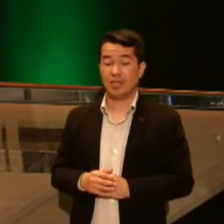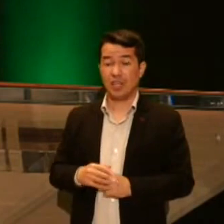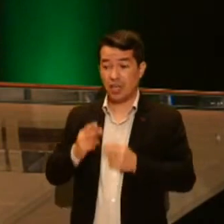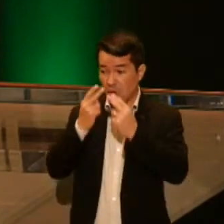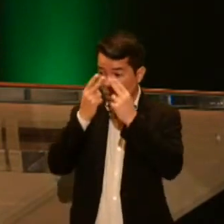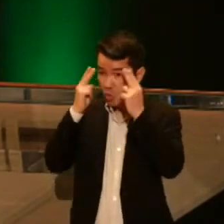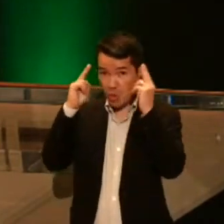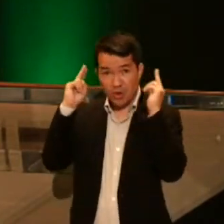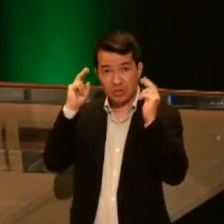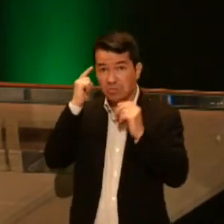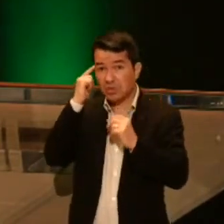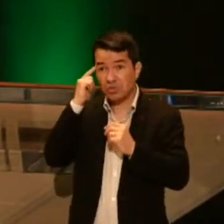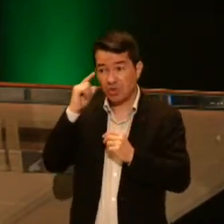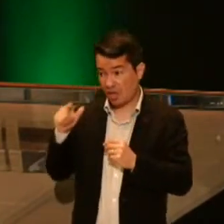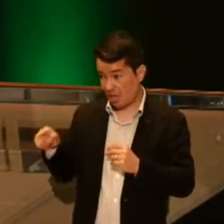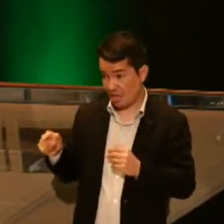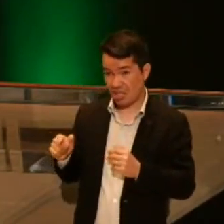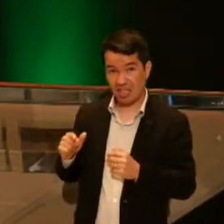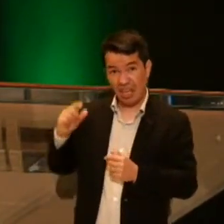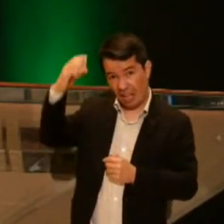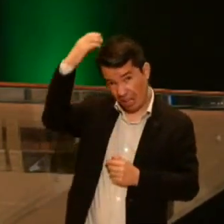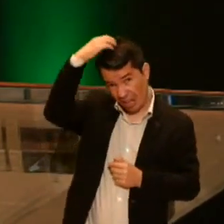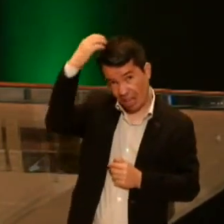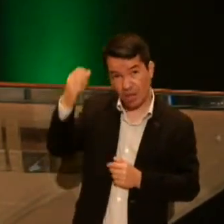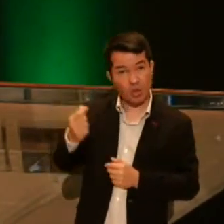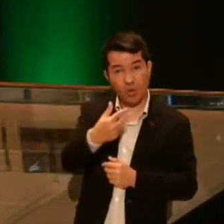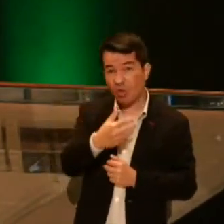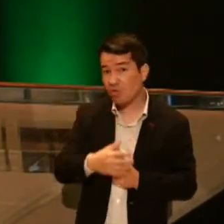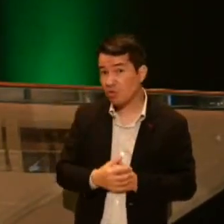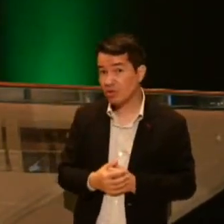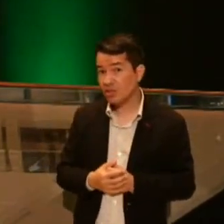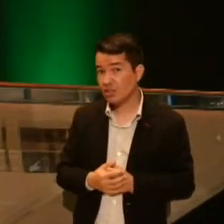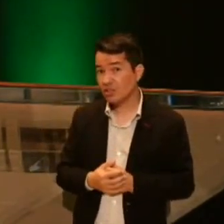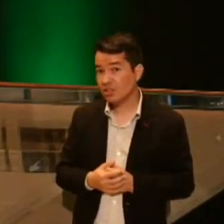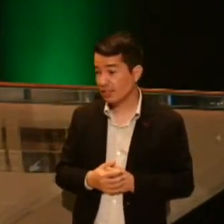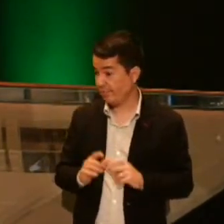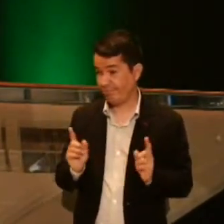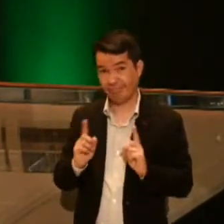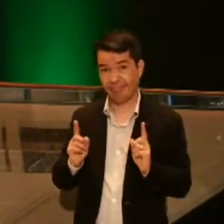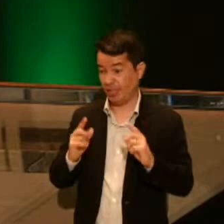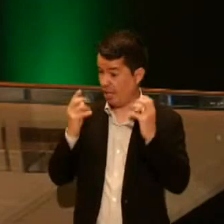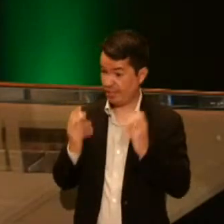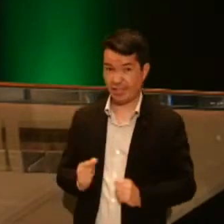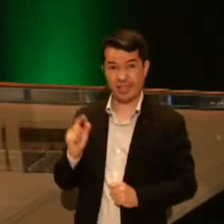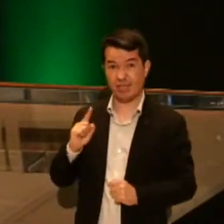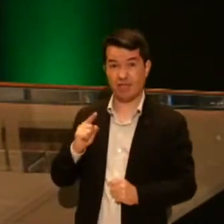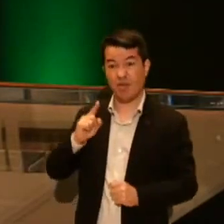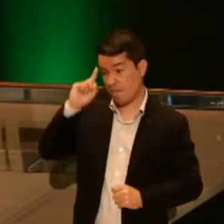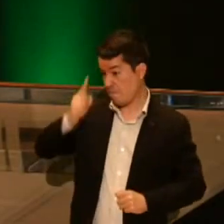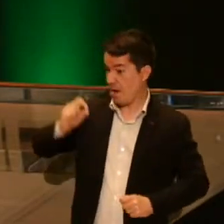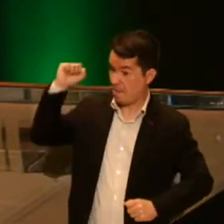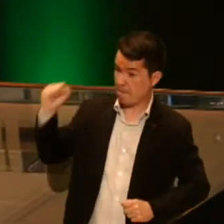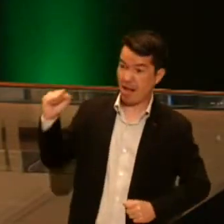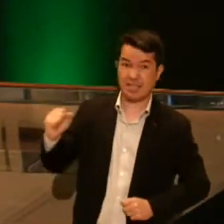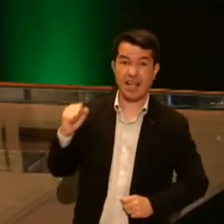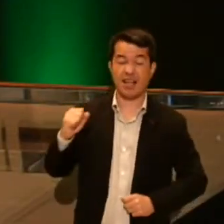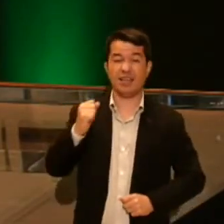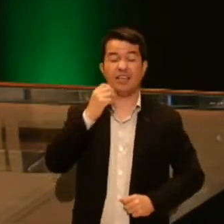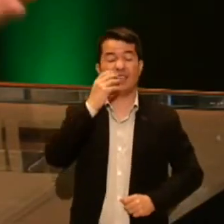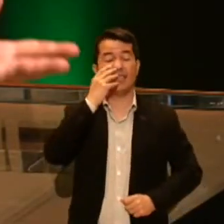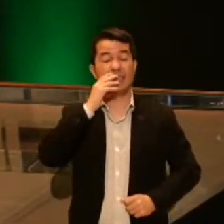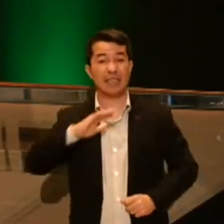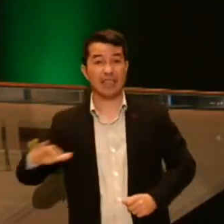era uma ameaça. Ele via o seu estilo de vida ameaçado, ele via a